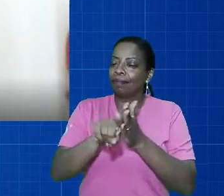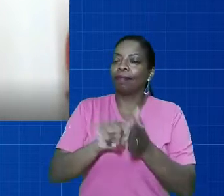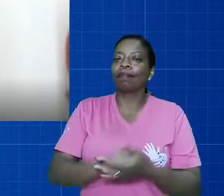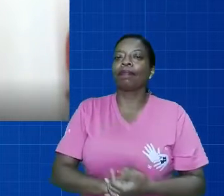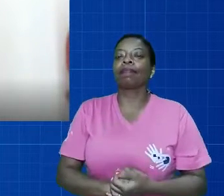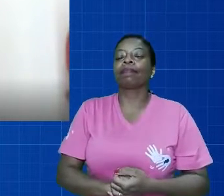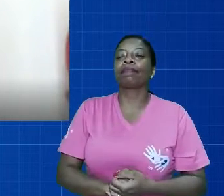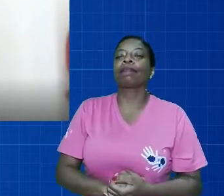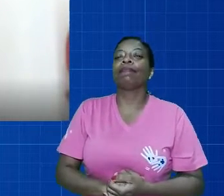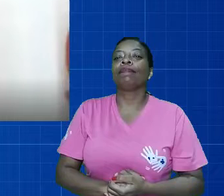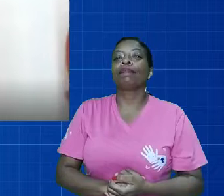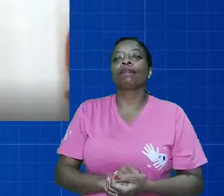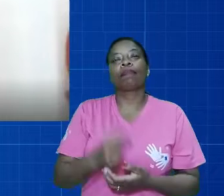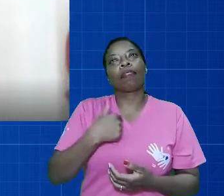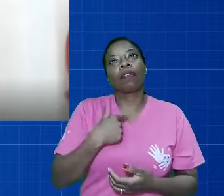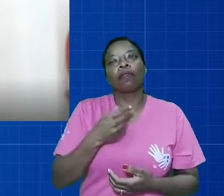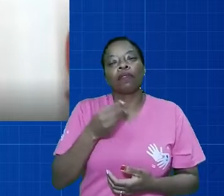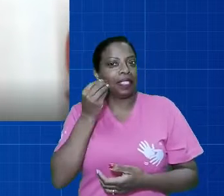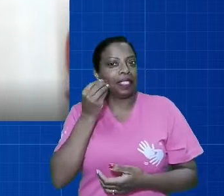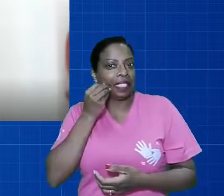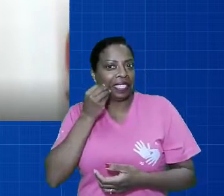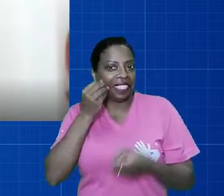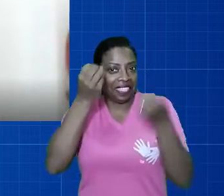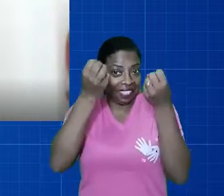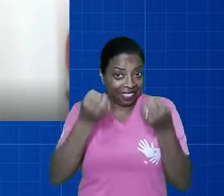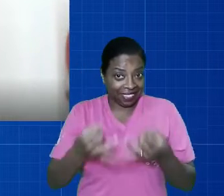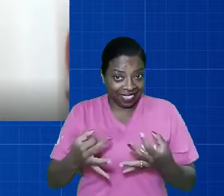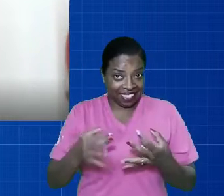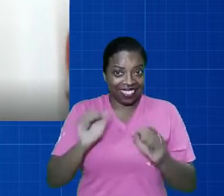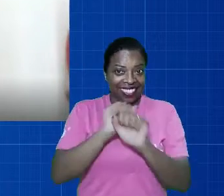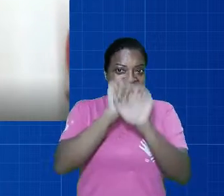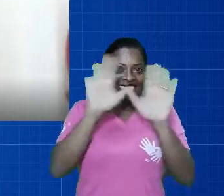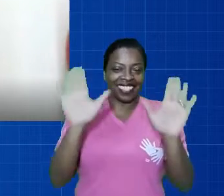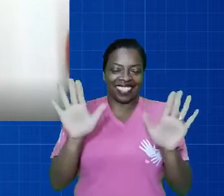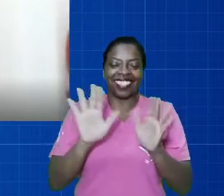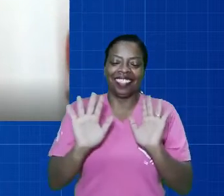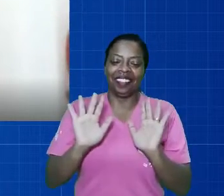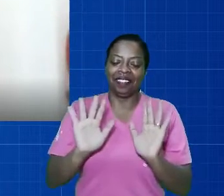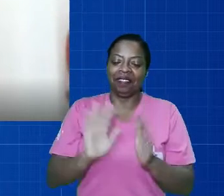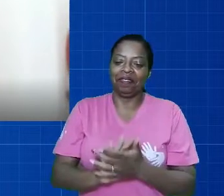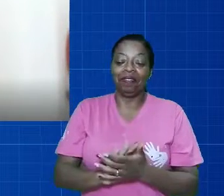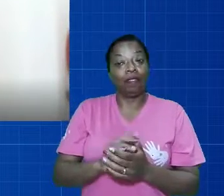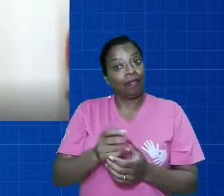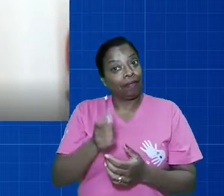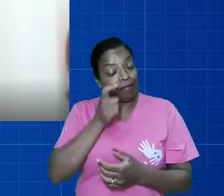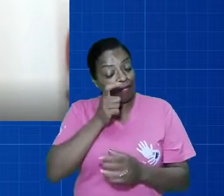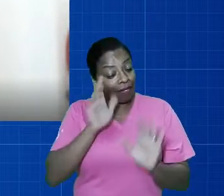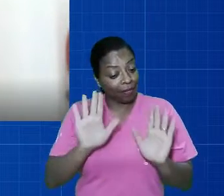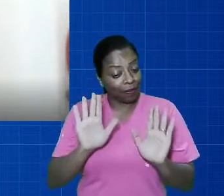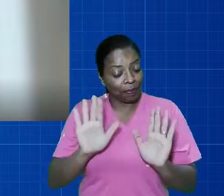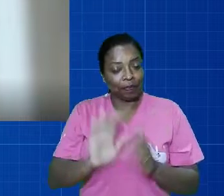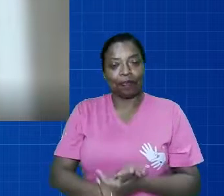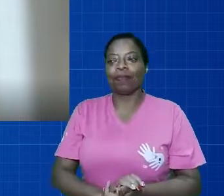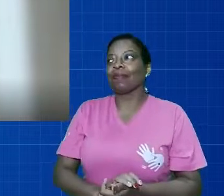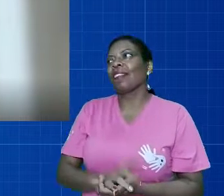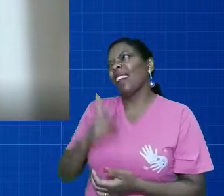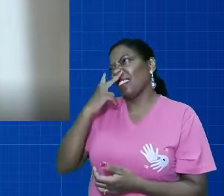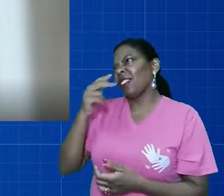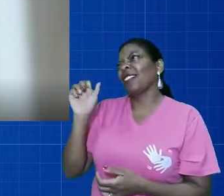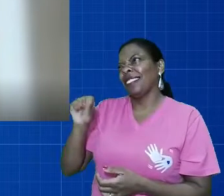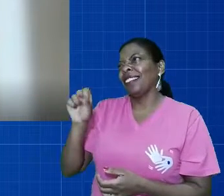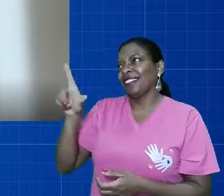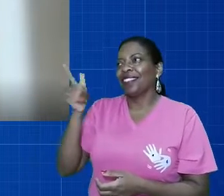tá? Então, vou tentar me articular nesses três momentos. Vamos ver se eu consigo. Com certeza.